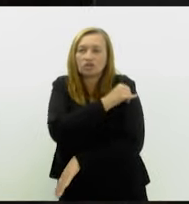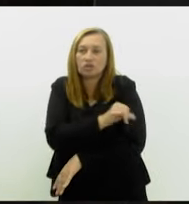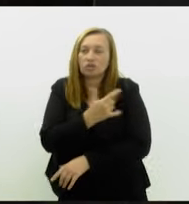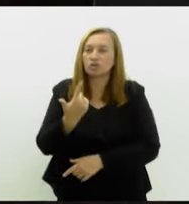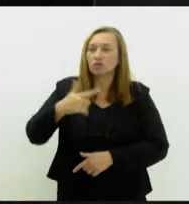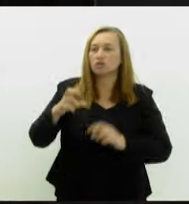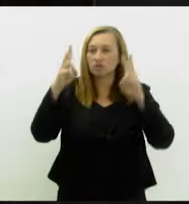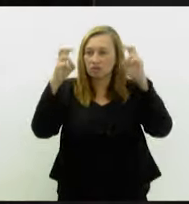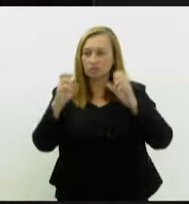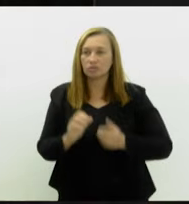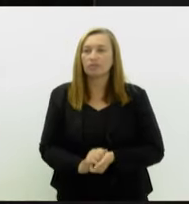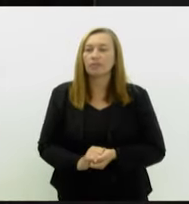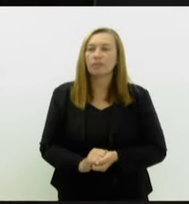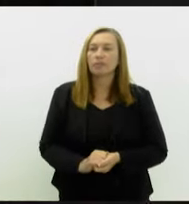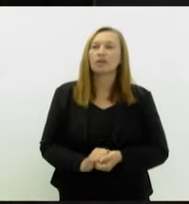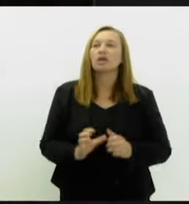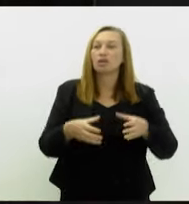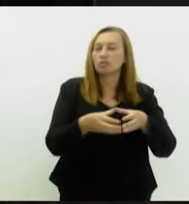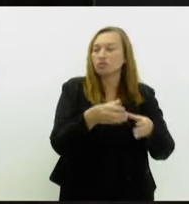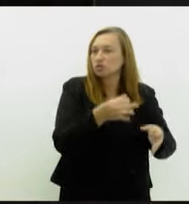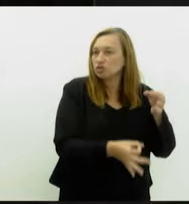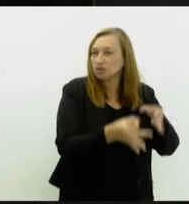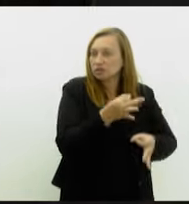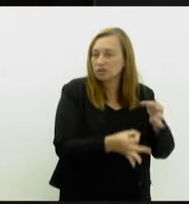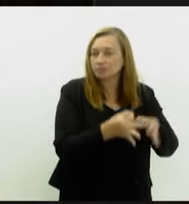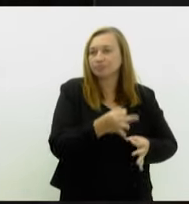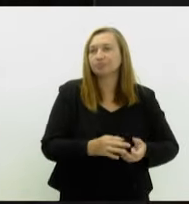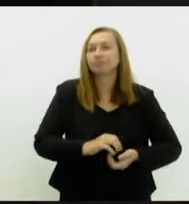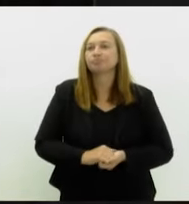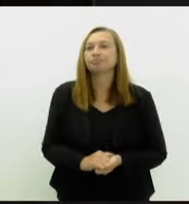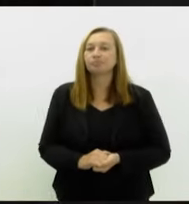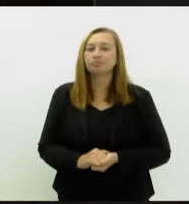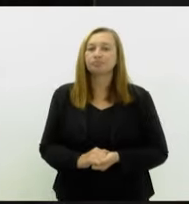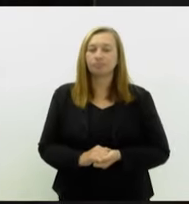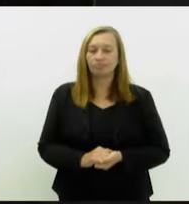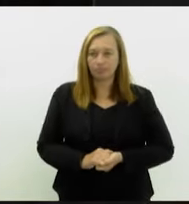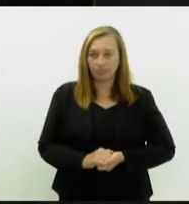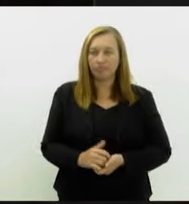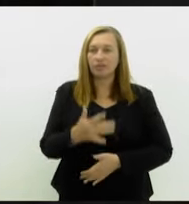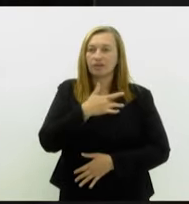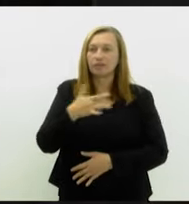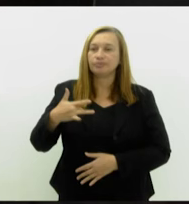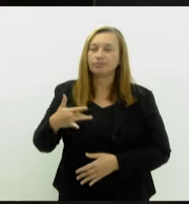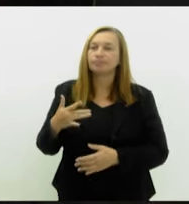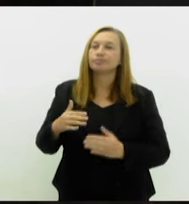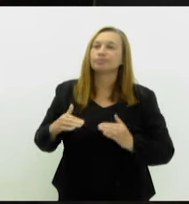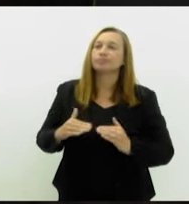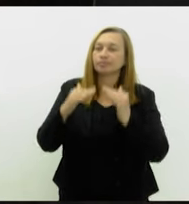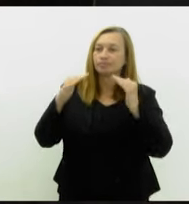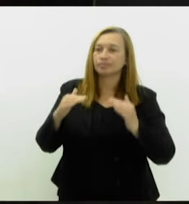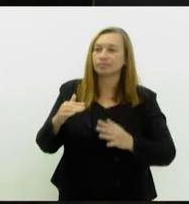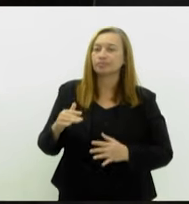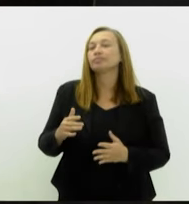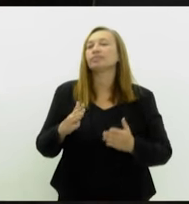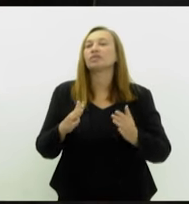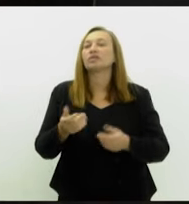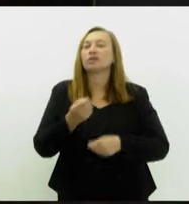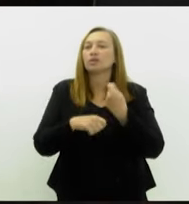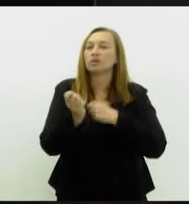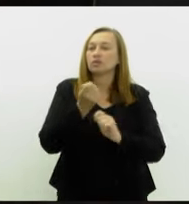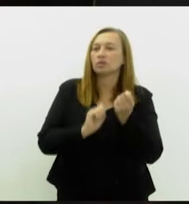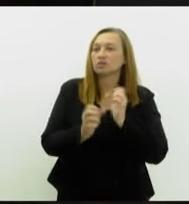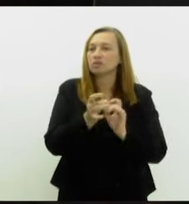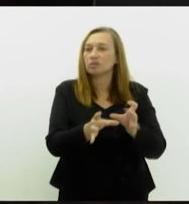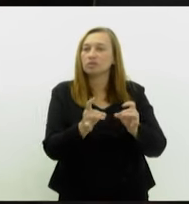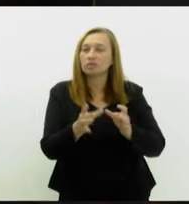outras providências. Pareceres das comissões de Constituição e Justiça pela juridicidade de saúde favorável, de economia, indústria e comércio favorável e